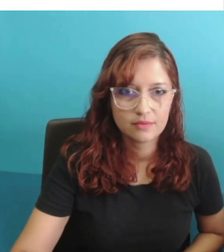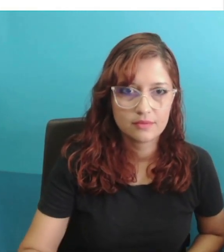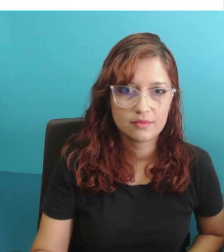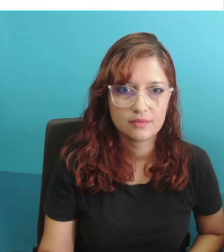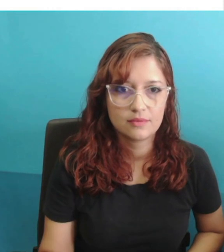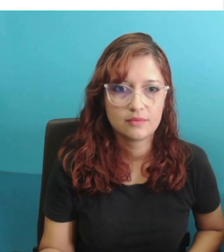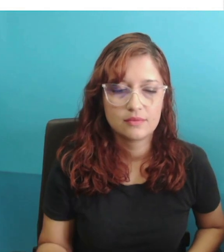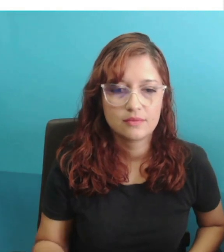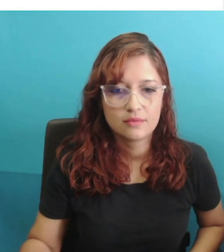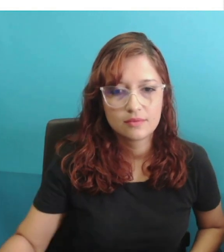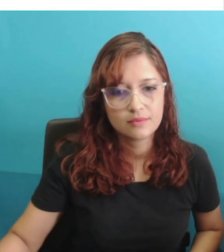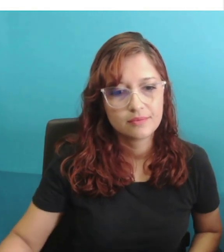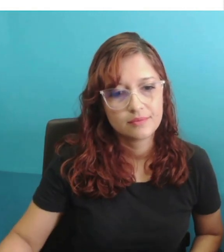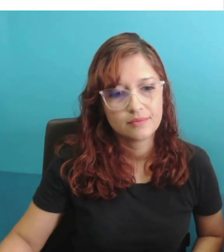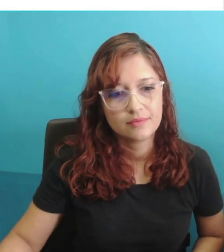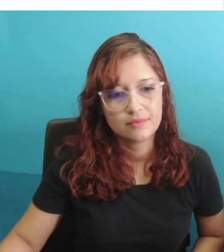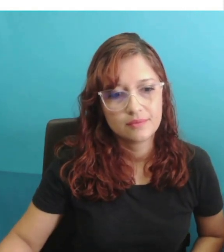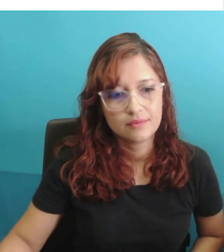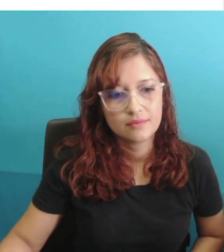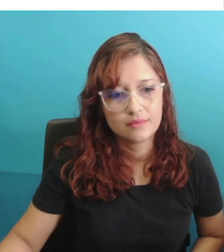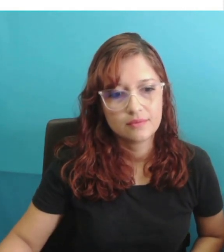ele tem 3 conjugações.